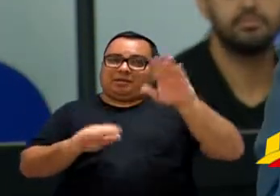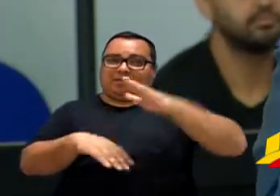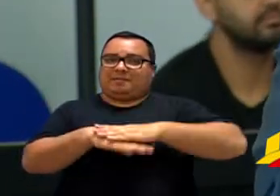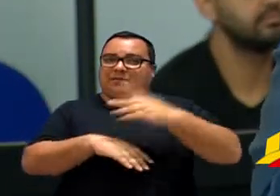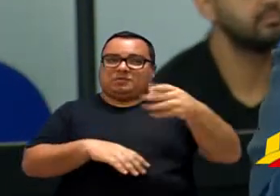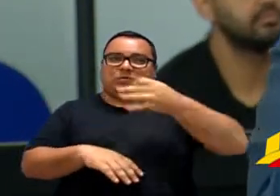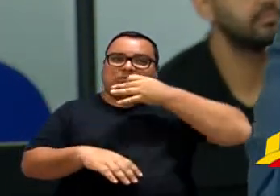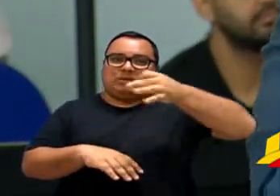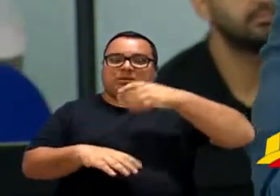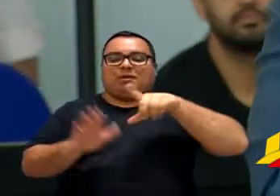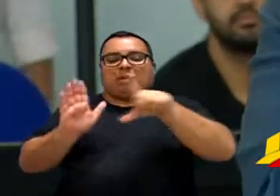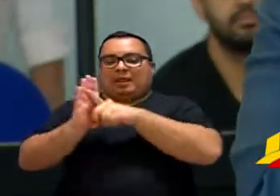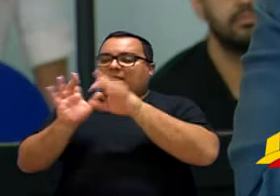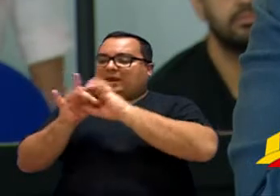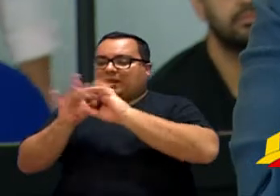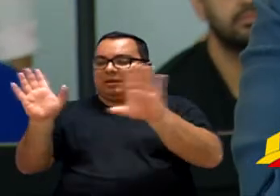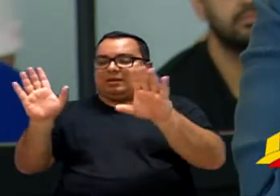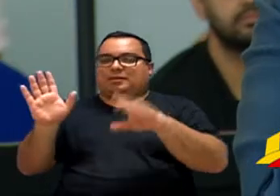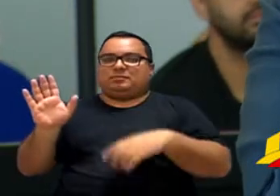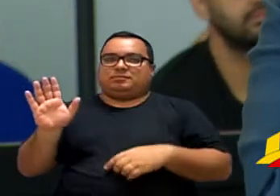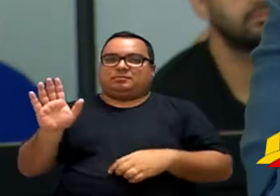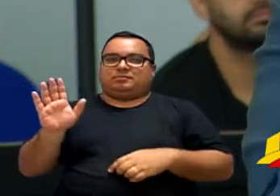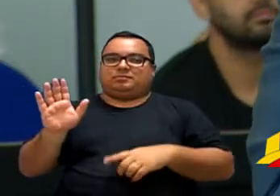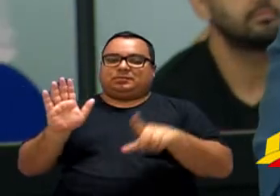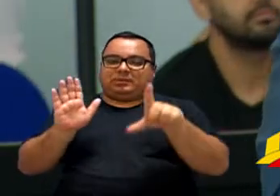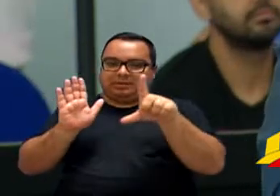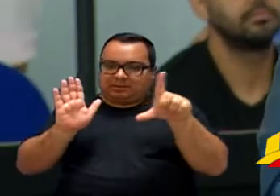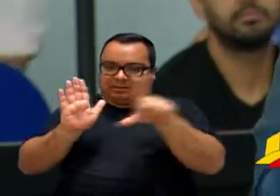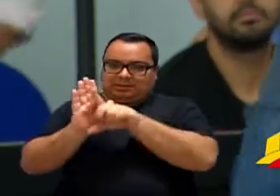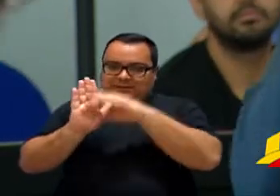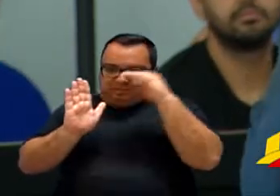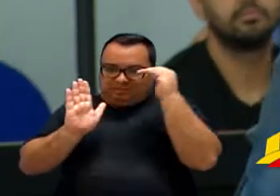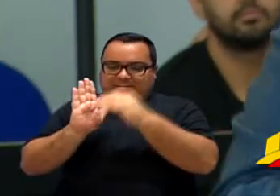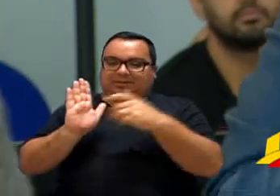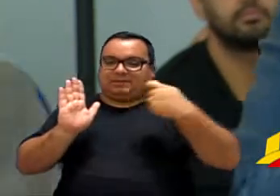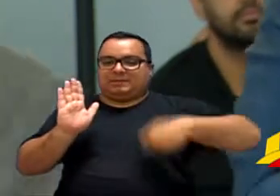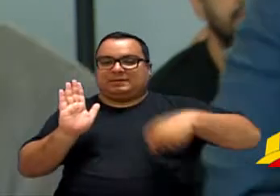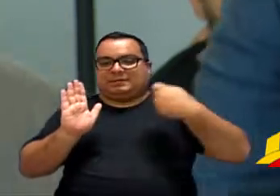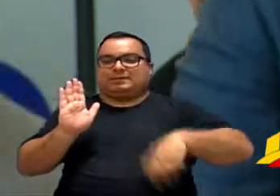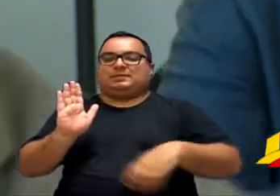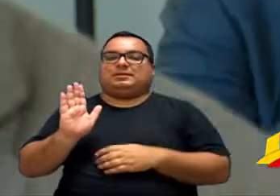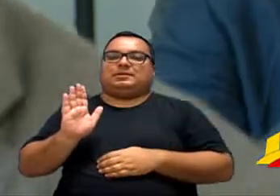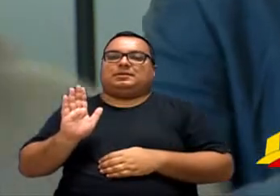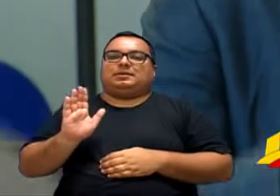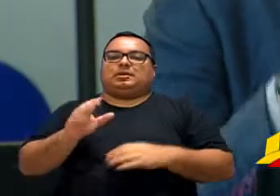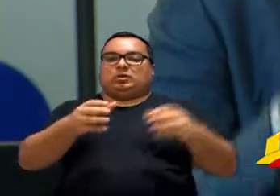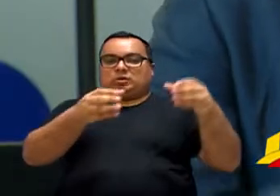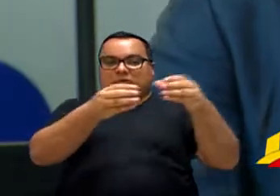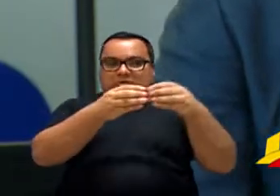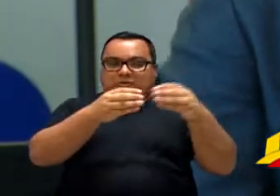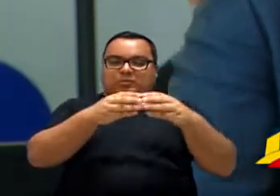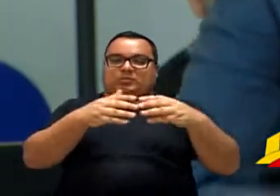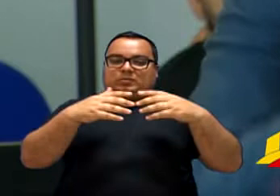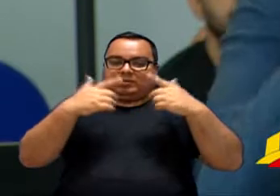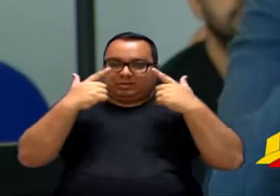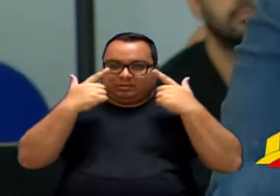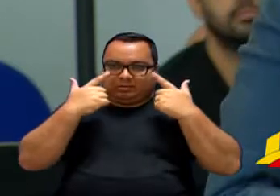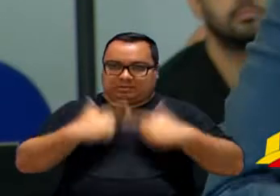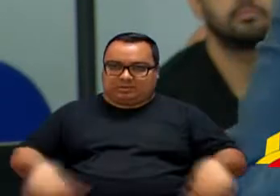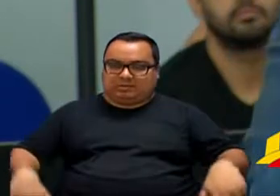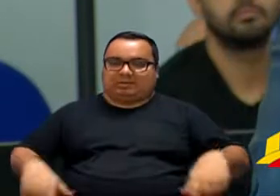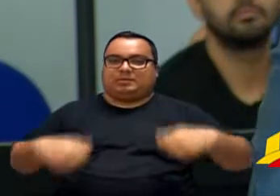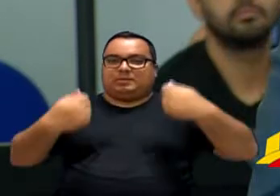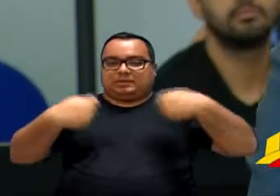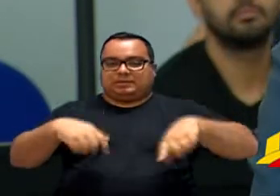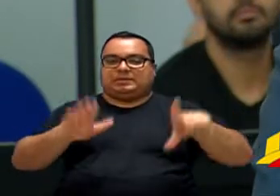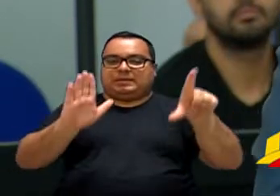embasamento jurídico não tem embasamento jurídico tem que a comissão ela tem que ser técnica tem que